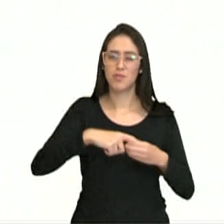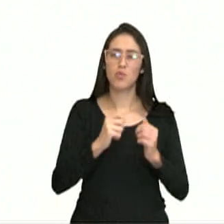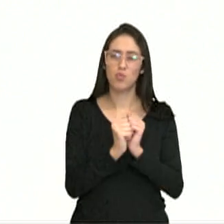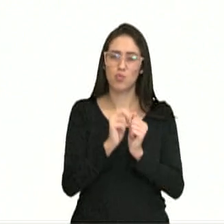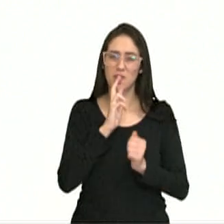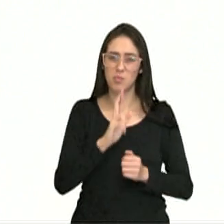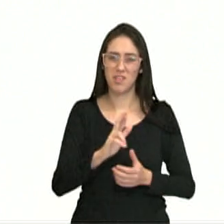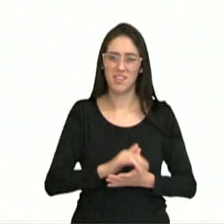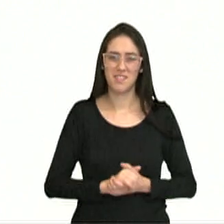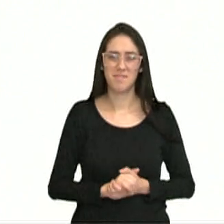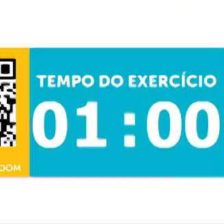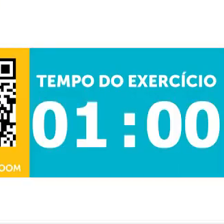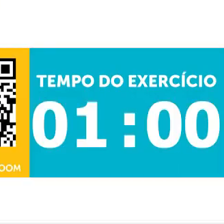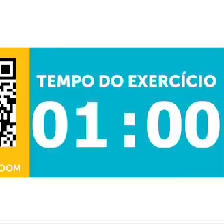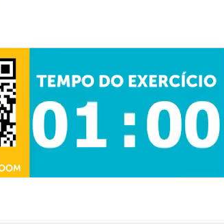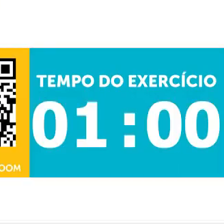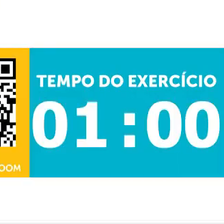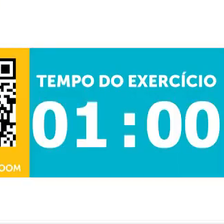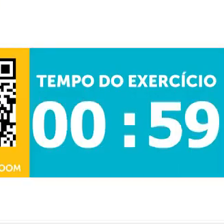resolução.